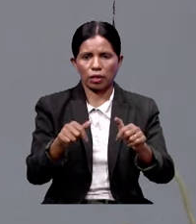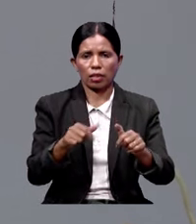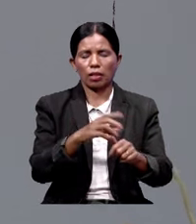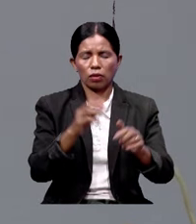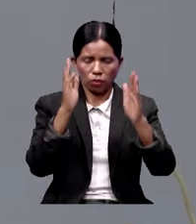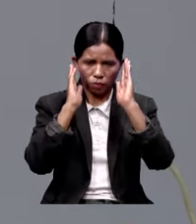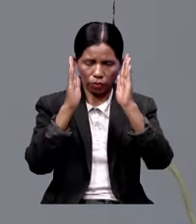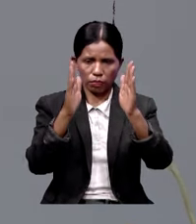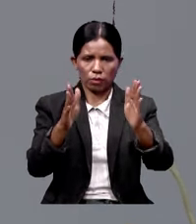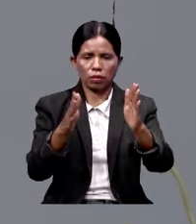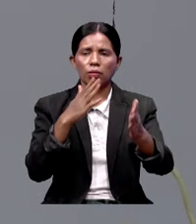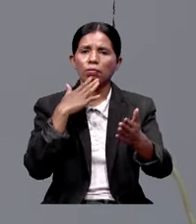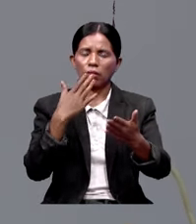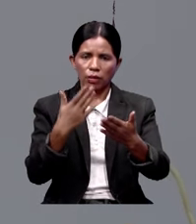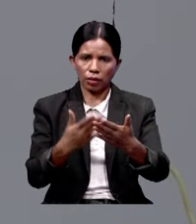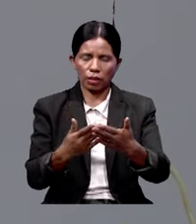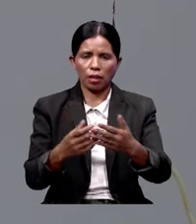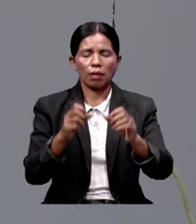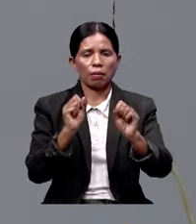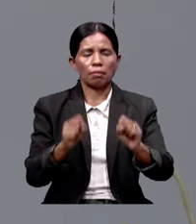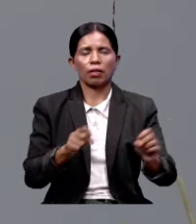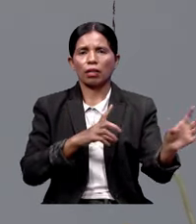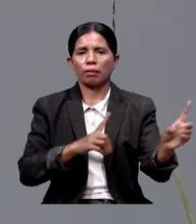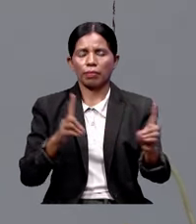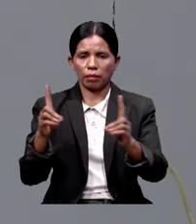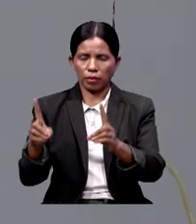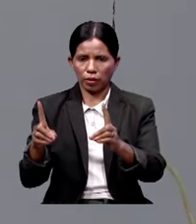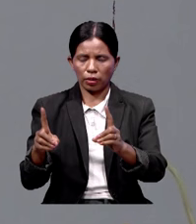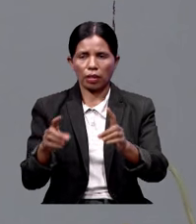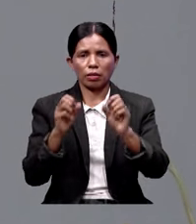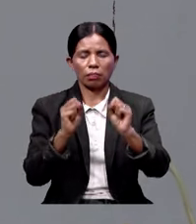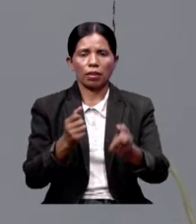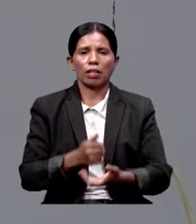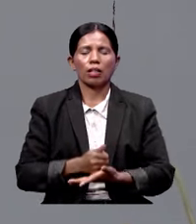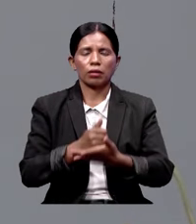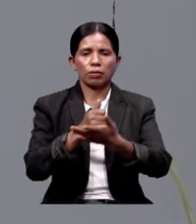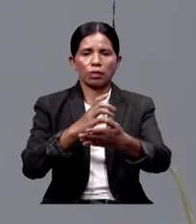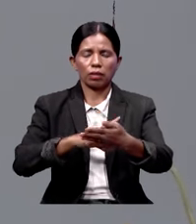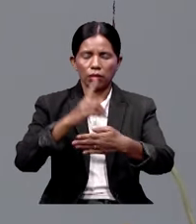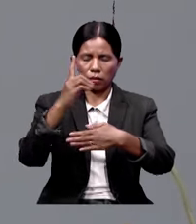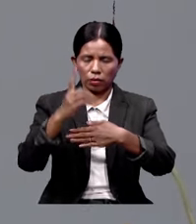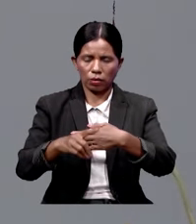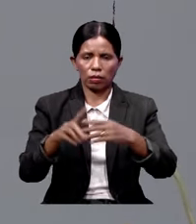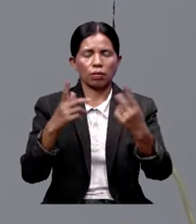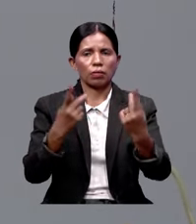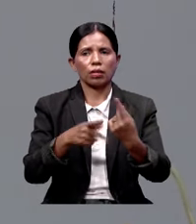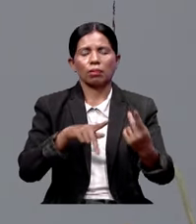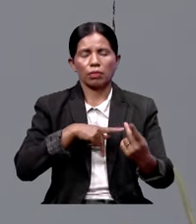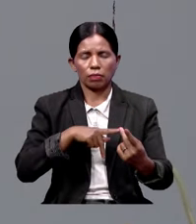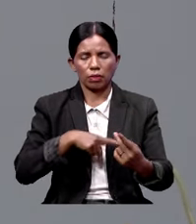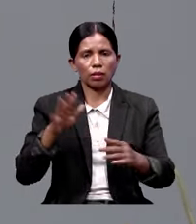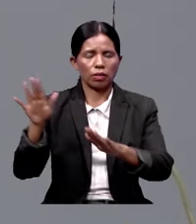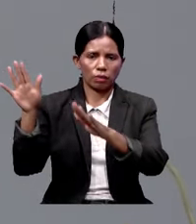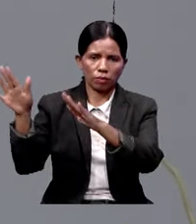estratégia via gliu, maka bele implementa para ver o desenvolvimento do setor privado e áreas